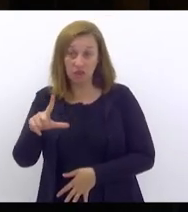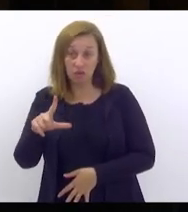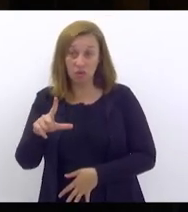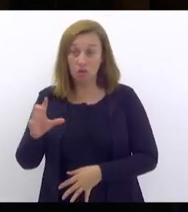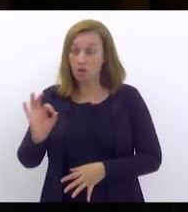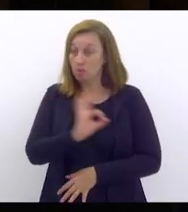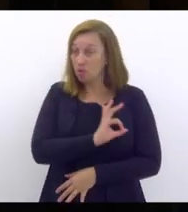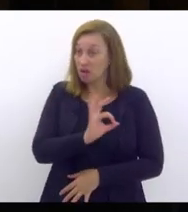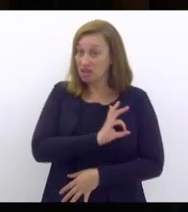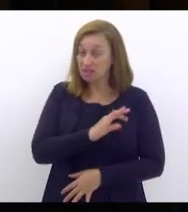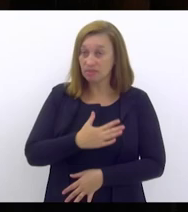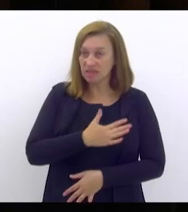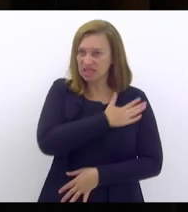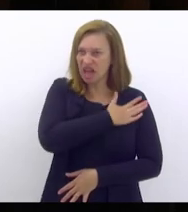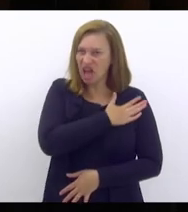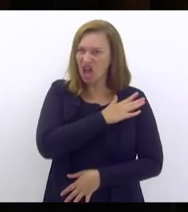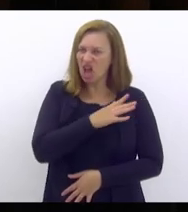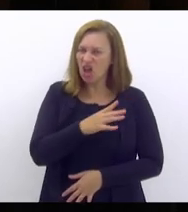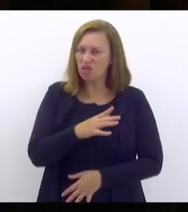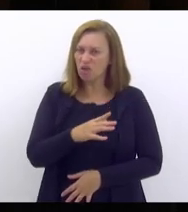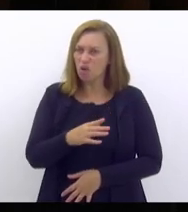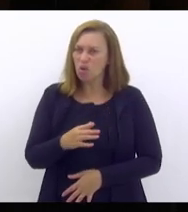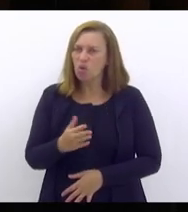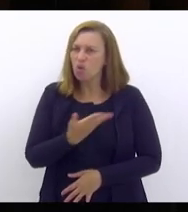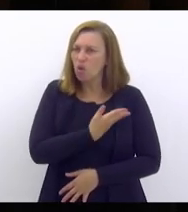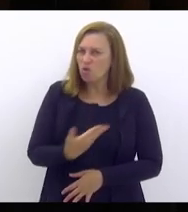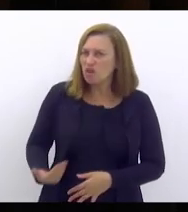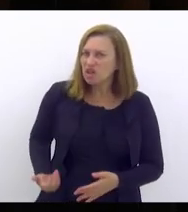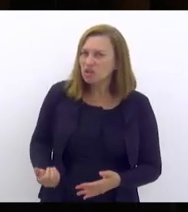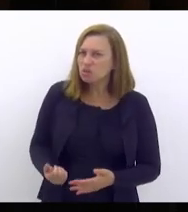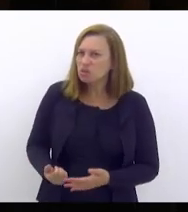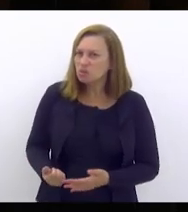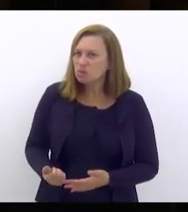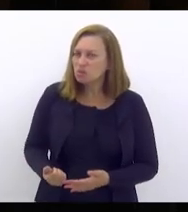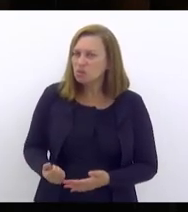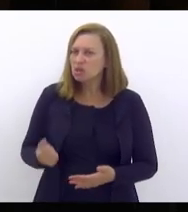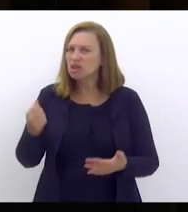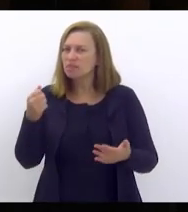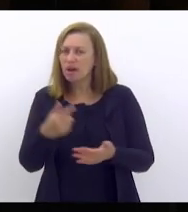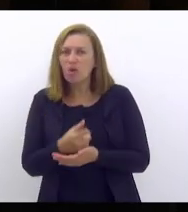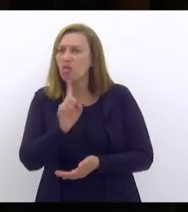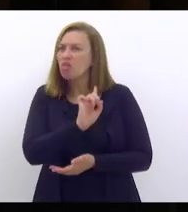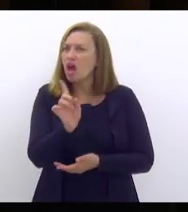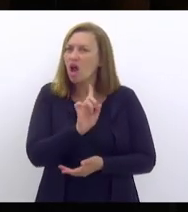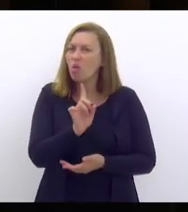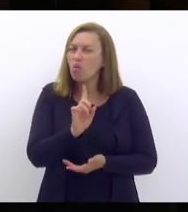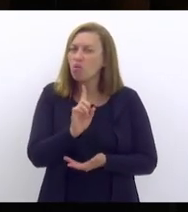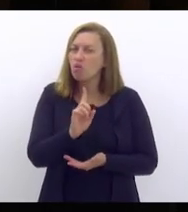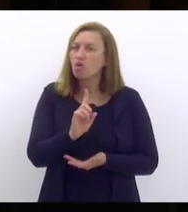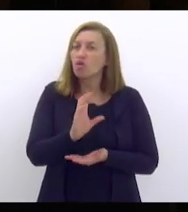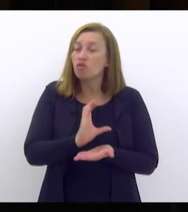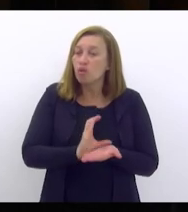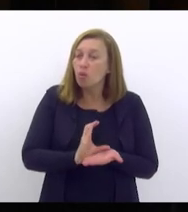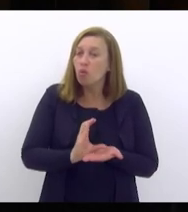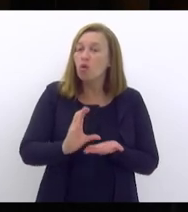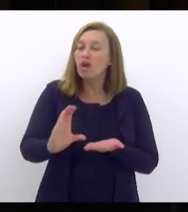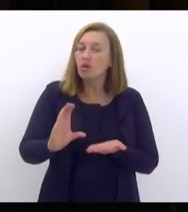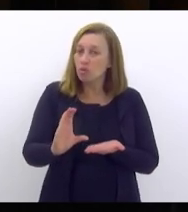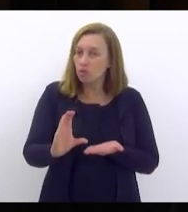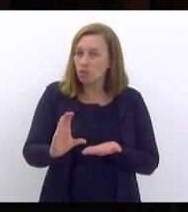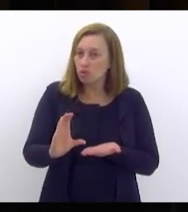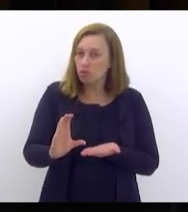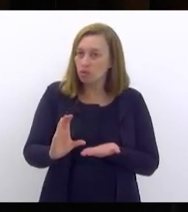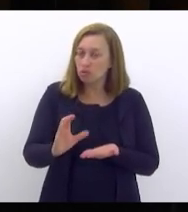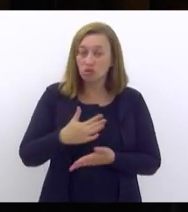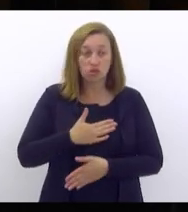não. Foi a intervenção que mandou para cá. Foi com recurso da intervenção federal que o